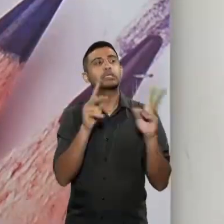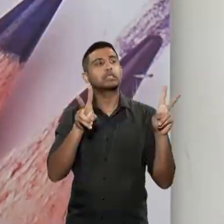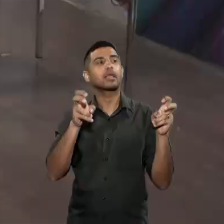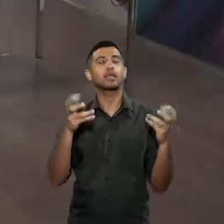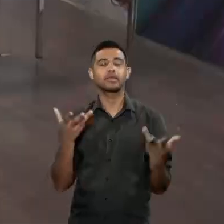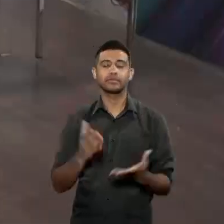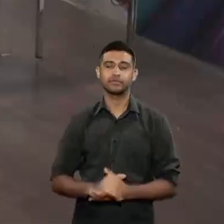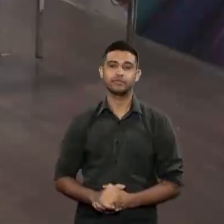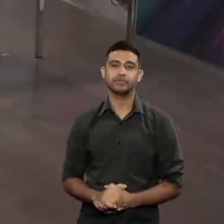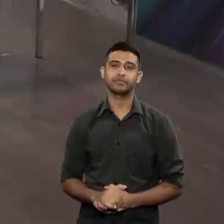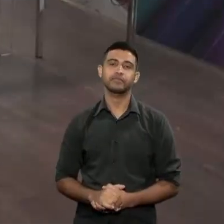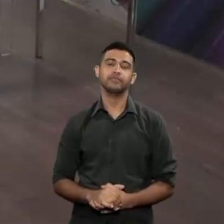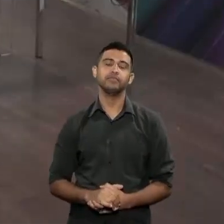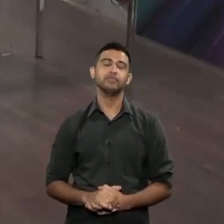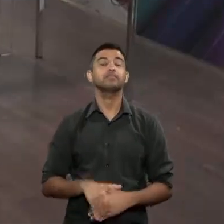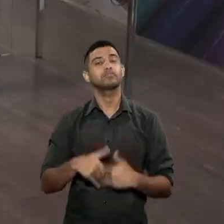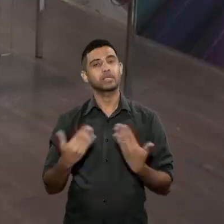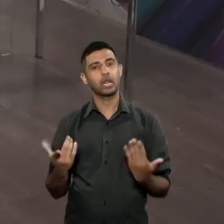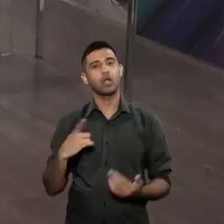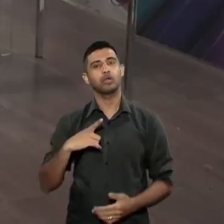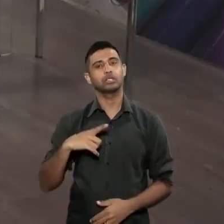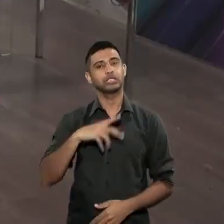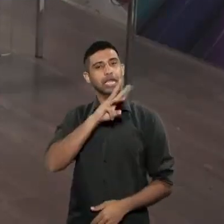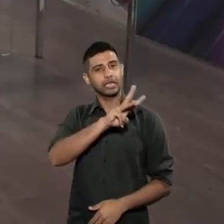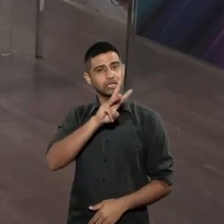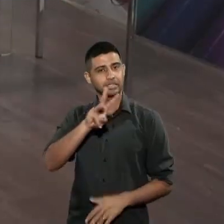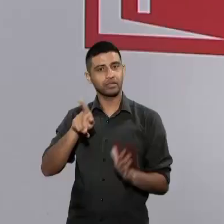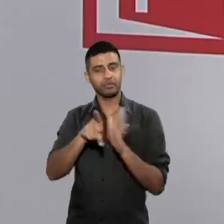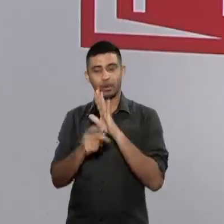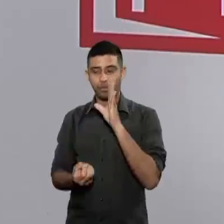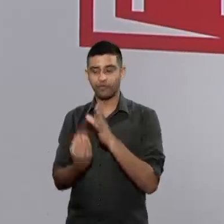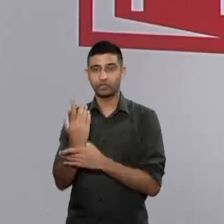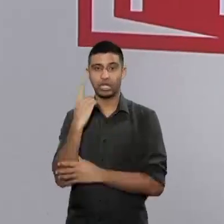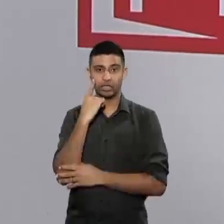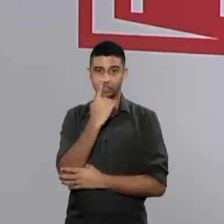ainda a respeito? Então, existe o site da